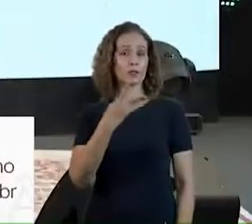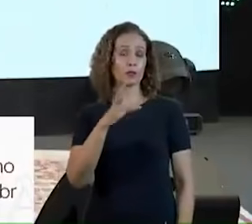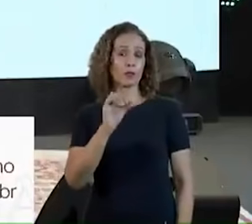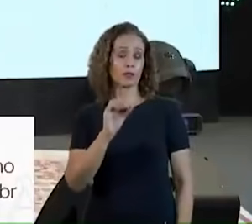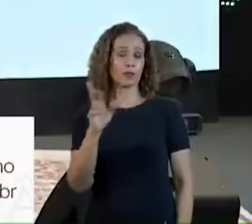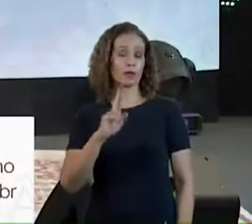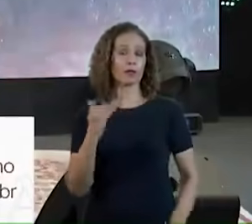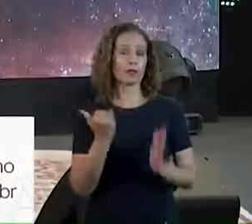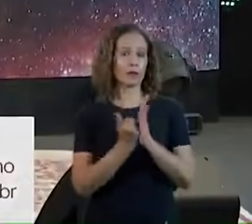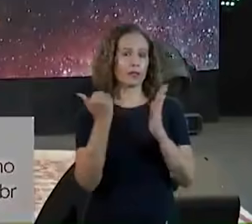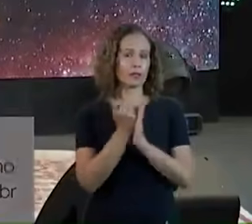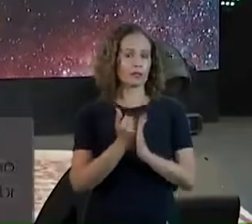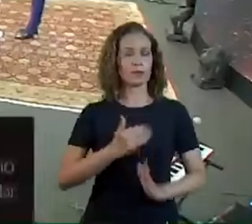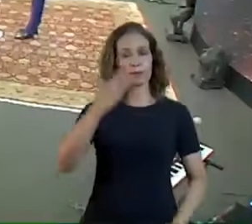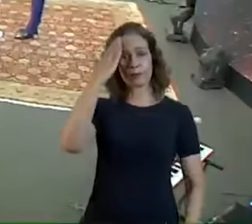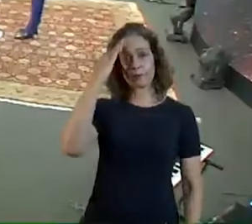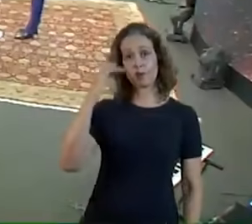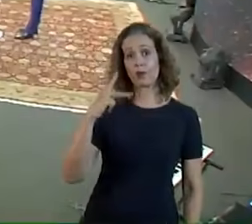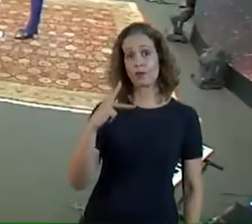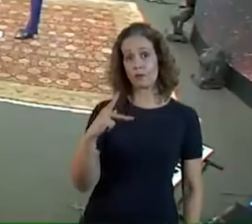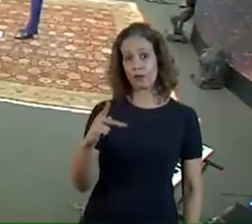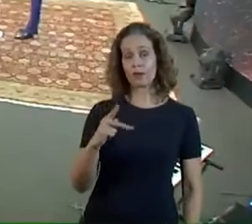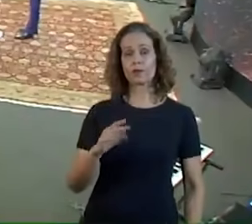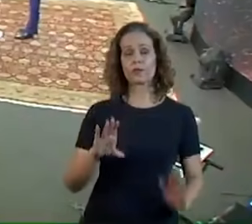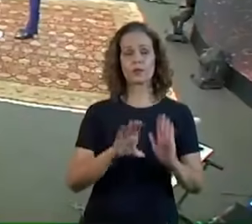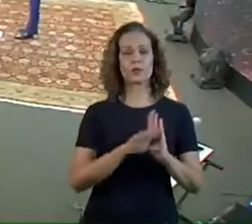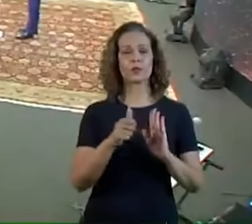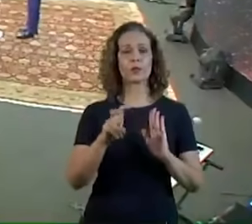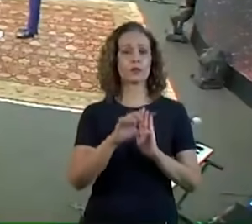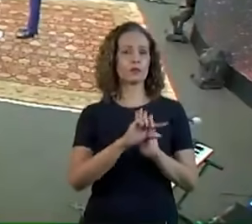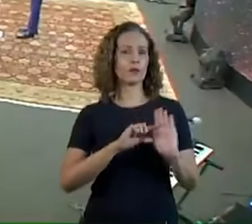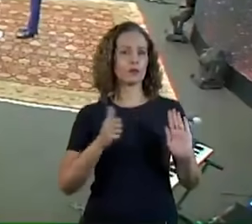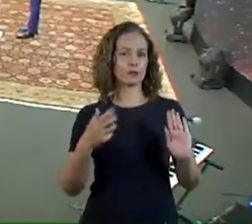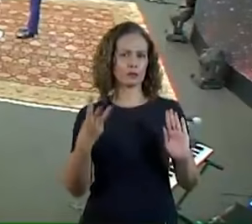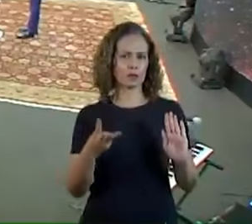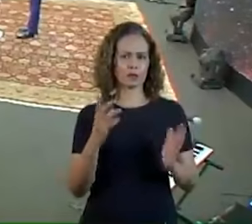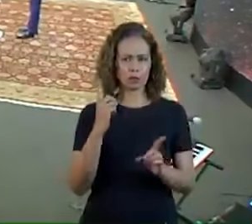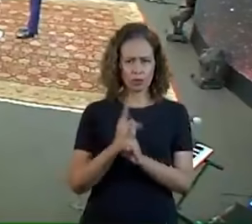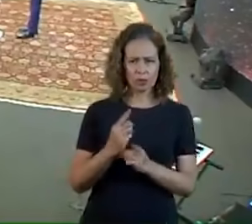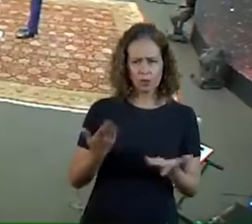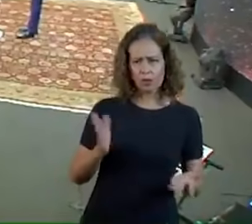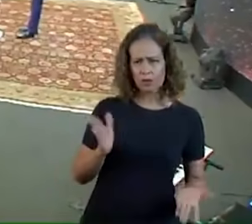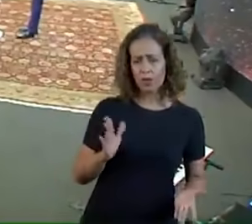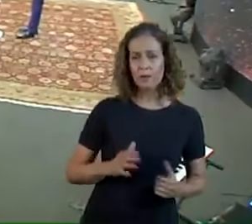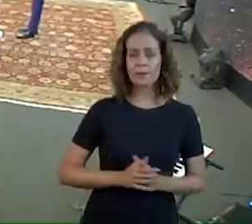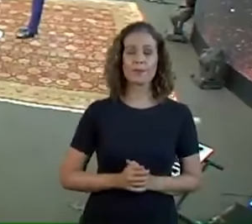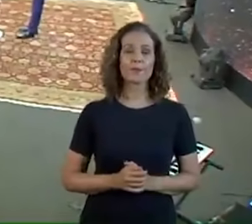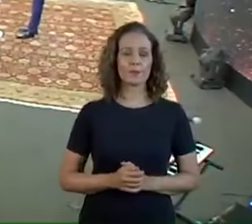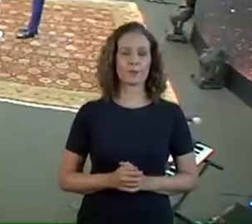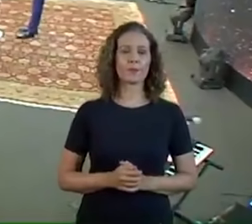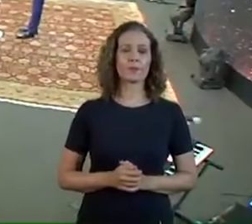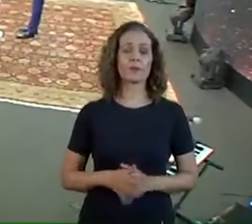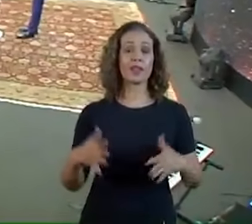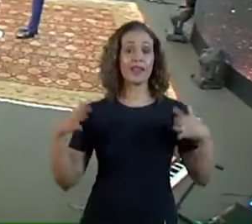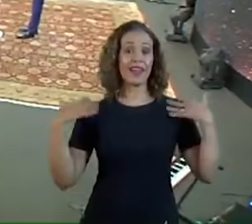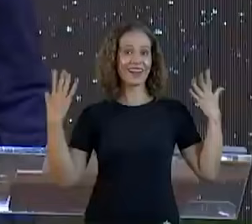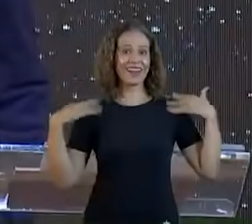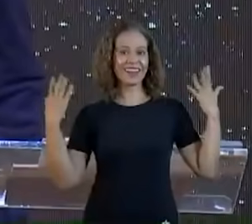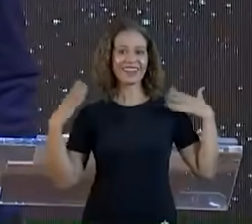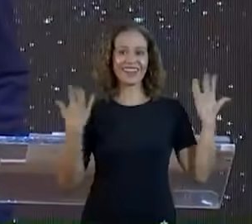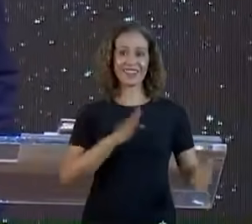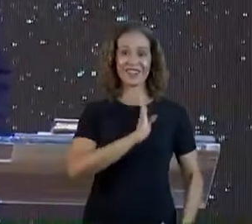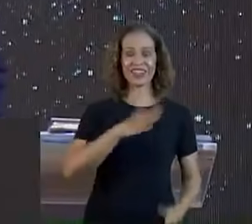Vamos ler Provérbios 15, verso 13. Quem achou, diga: eu achei. A alegria do coração transparece